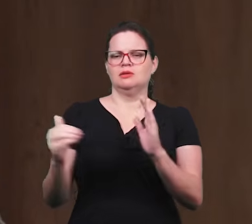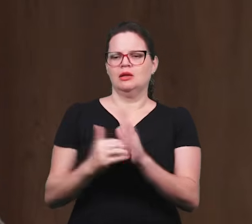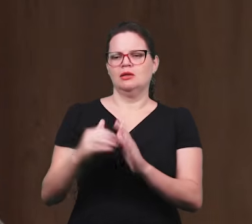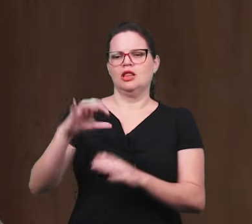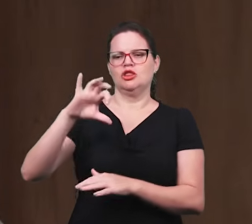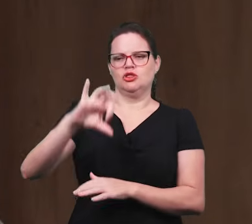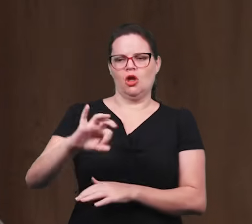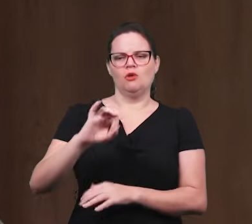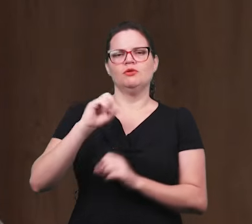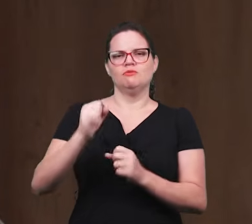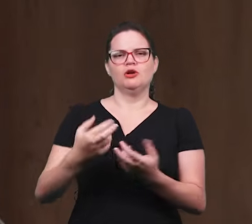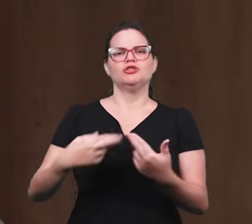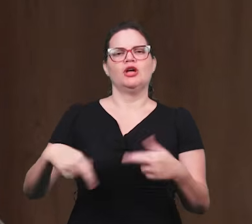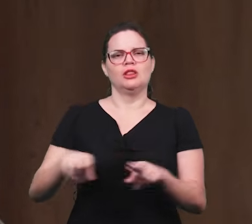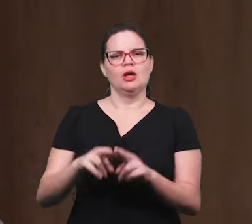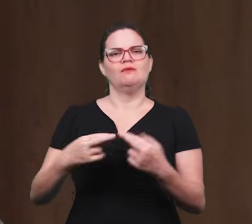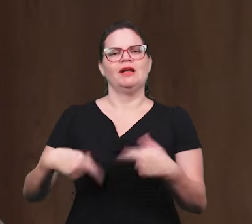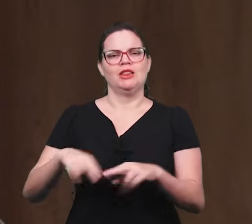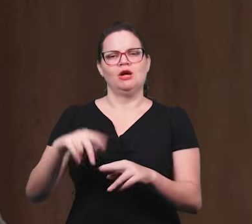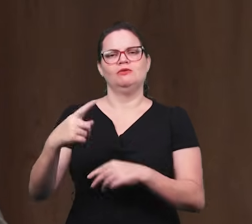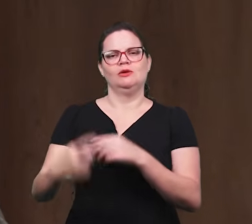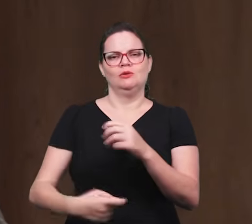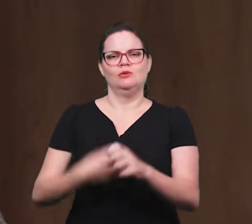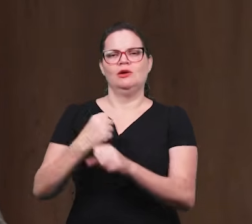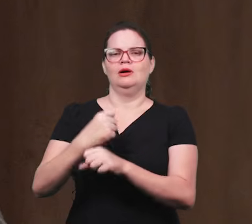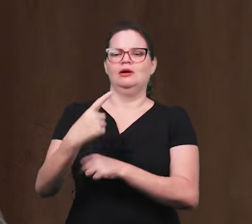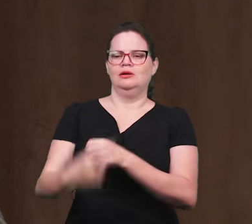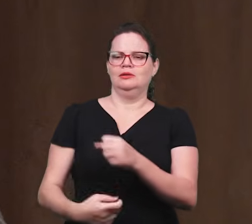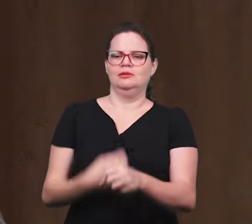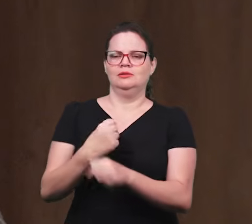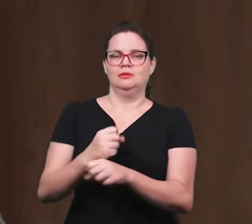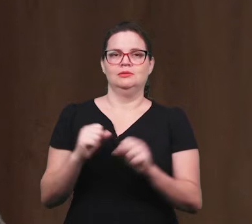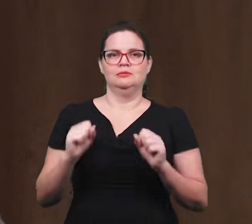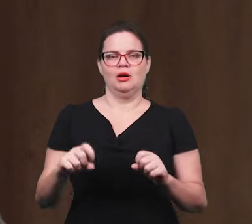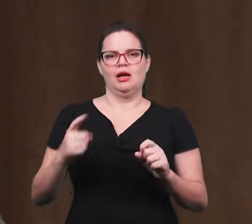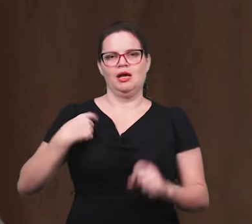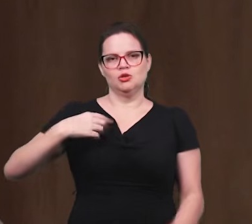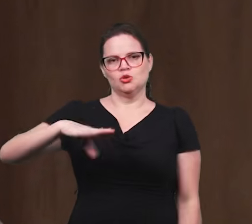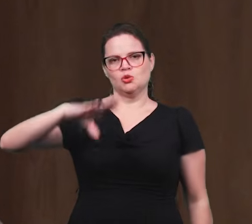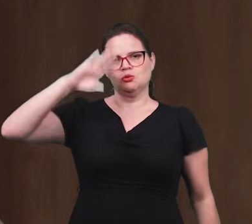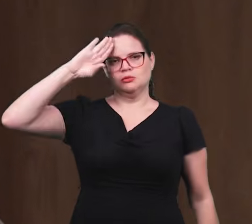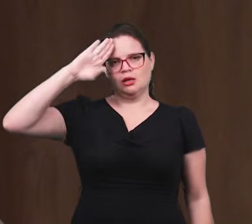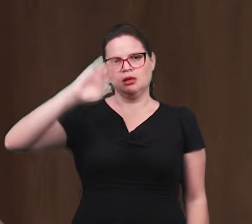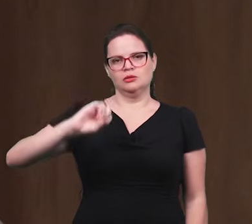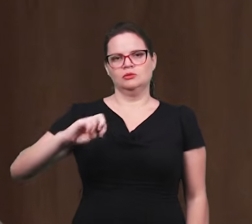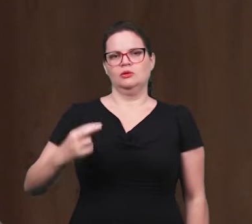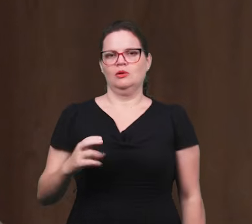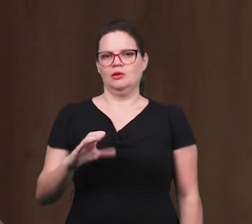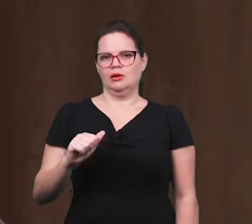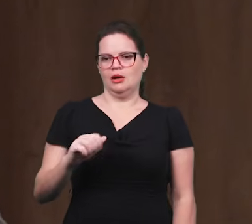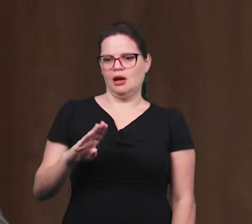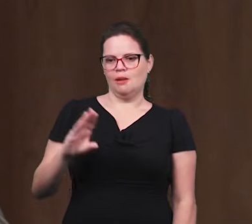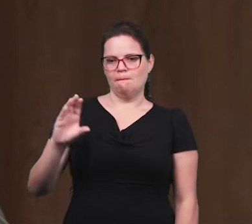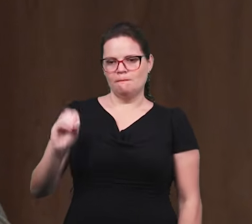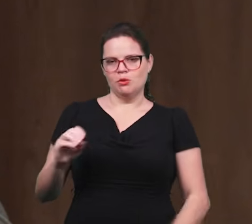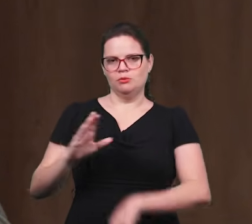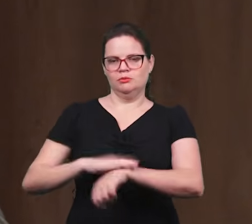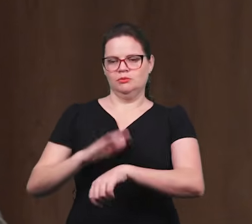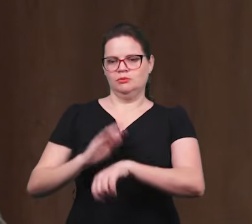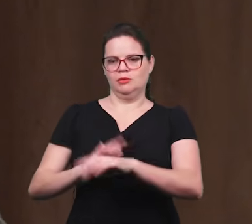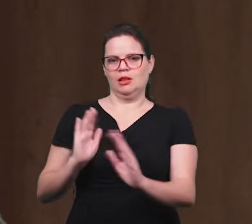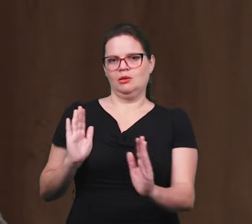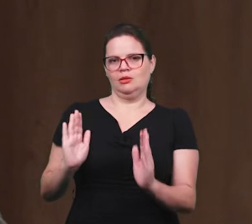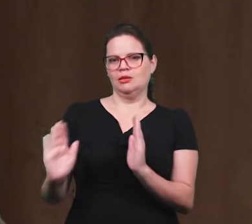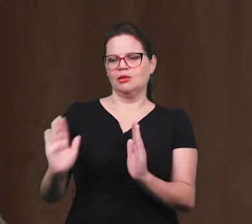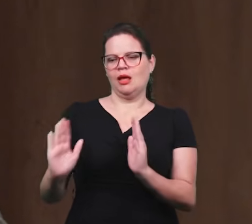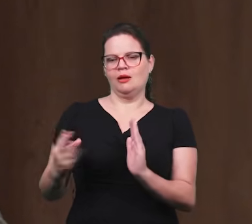você pode fazer a sua prorrogação, que é o pessoal chama do soldado, ou cabo, ou sargento temporário engajado.